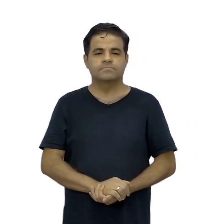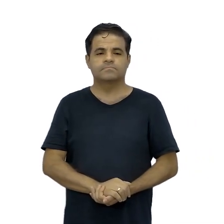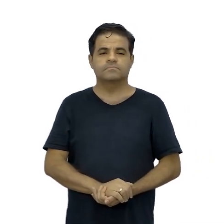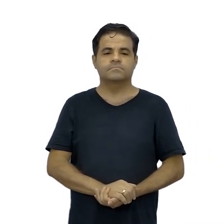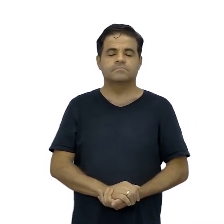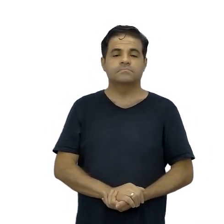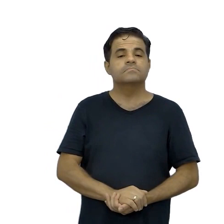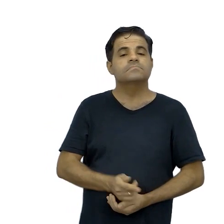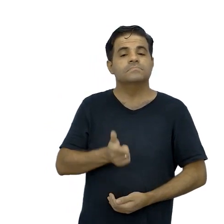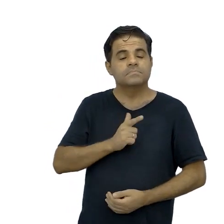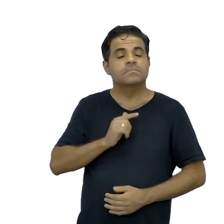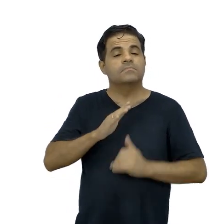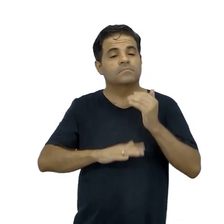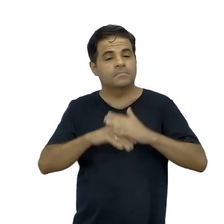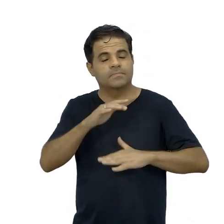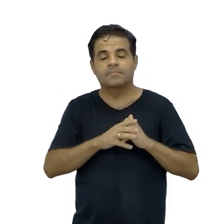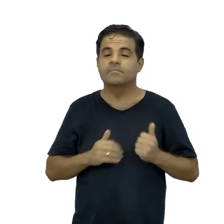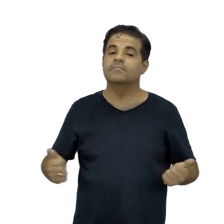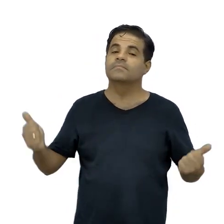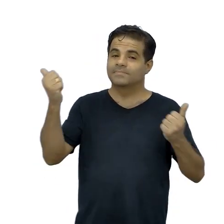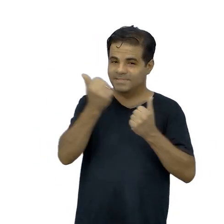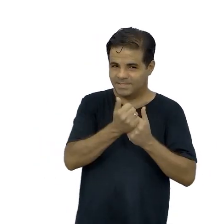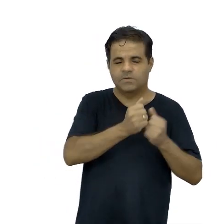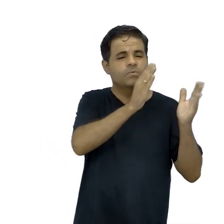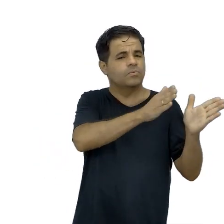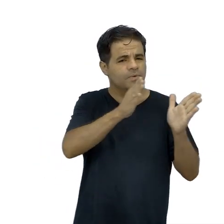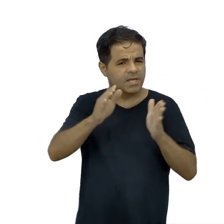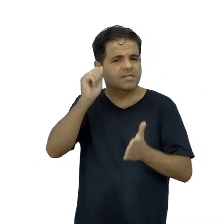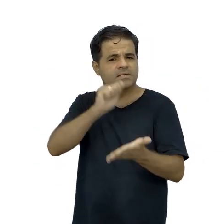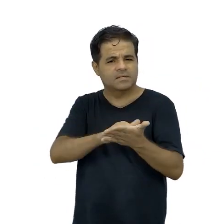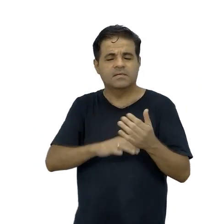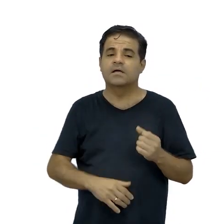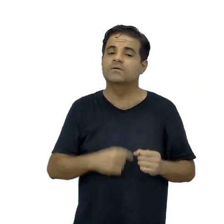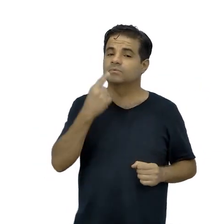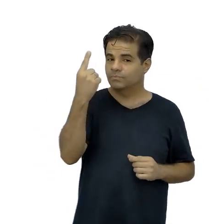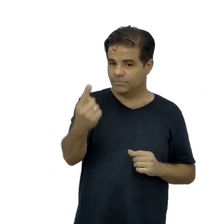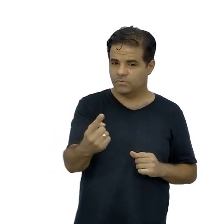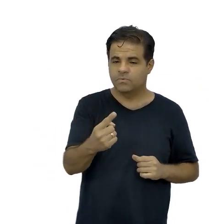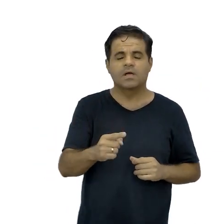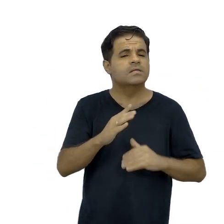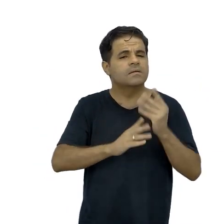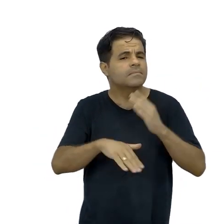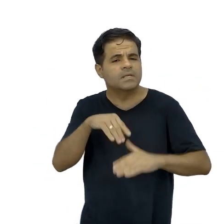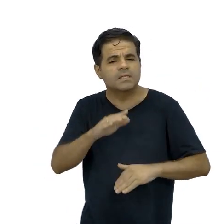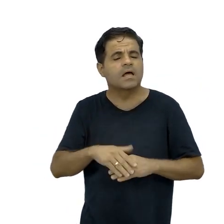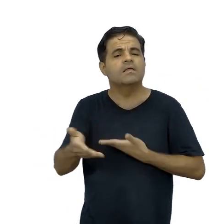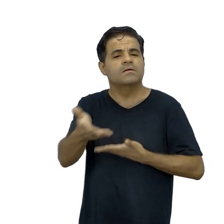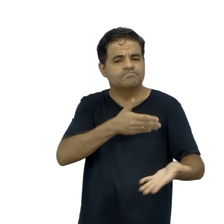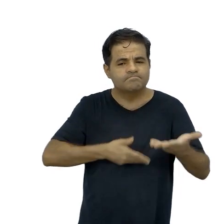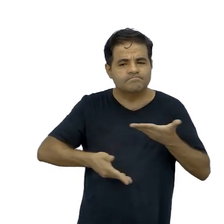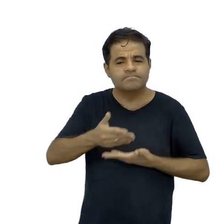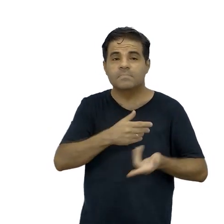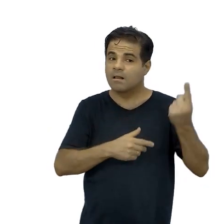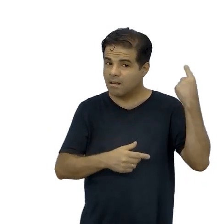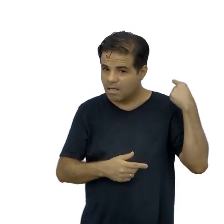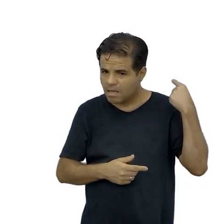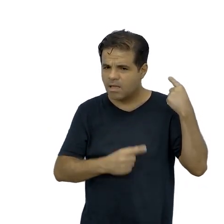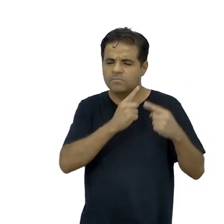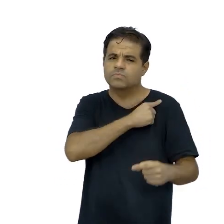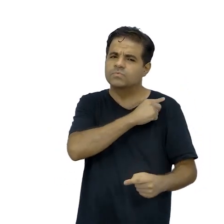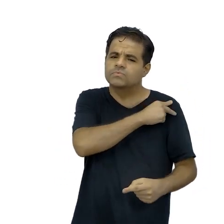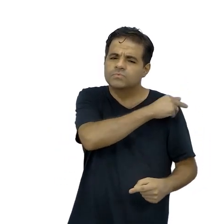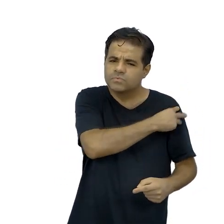Também temos as habilidades de suporte, da sequência de atividade 1 da segunda série. Essas habilidades são recuperadas lá do ensino